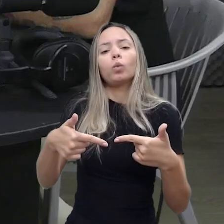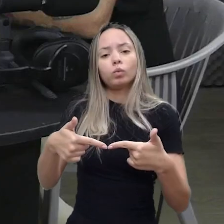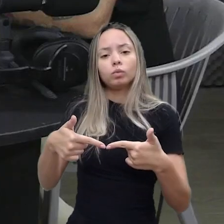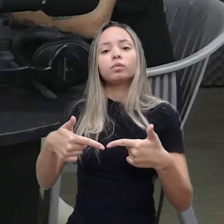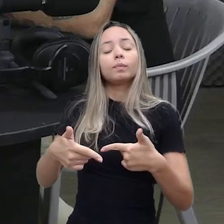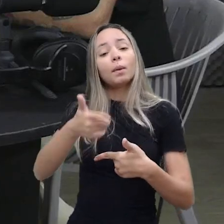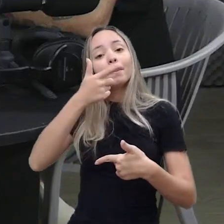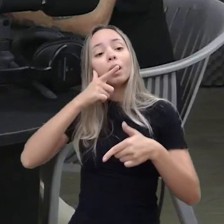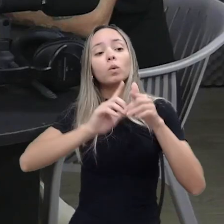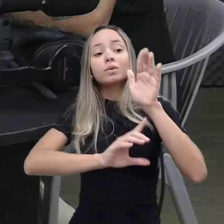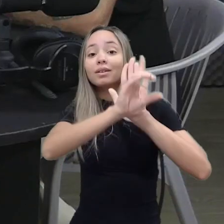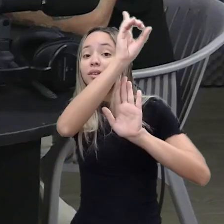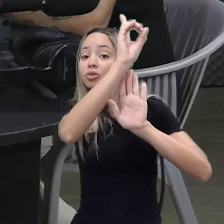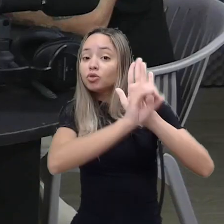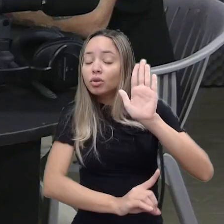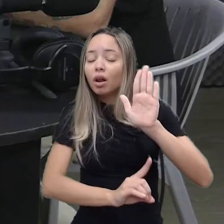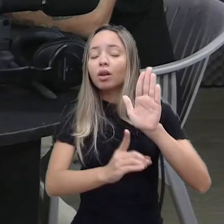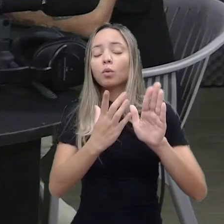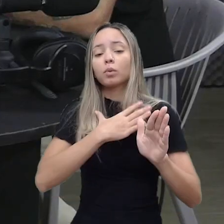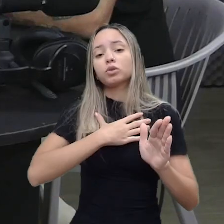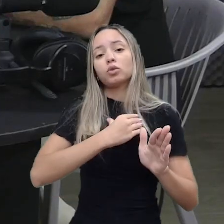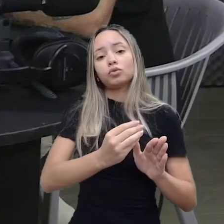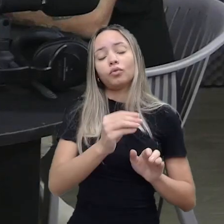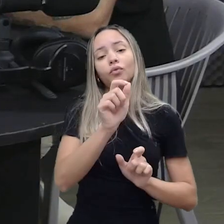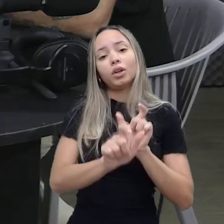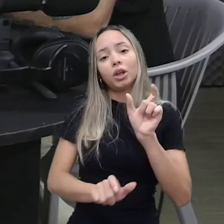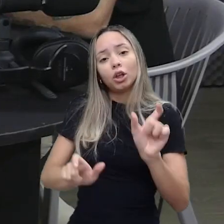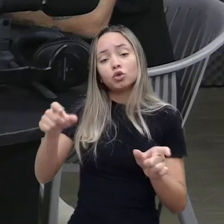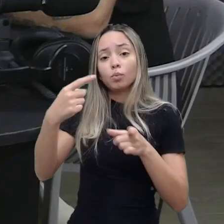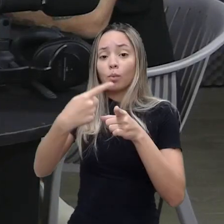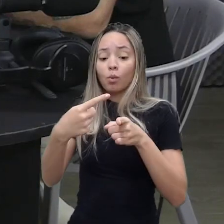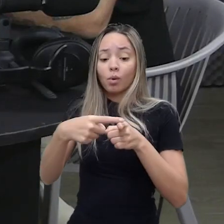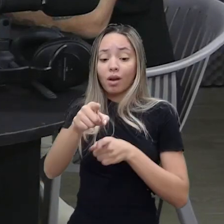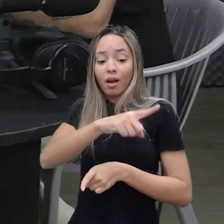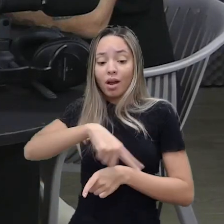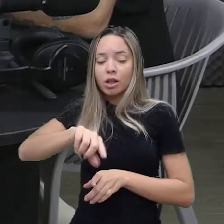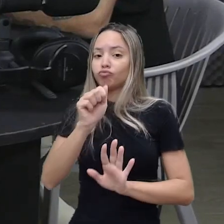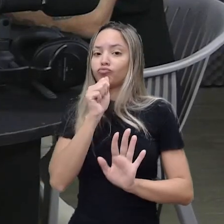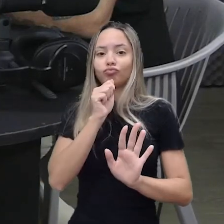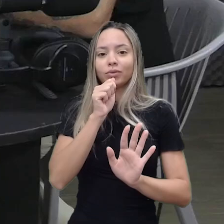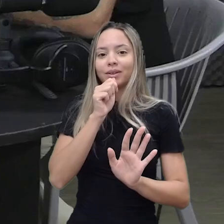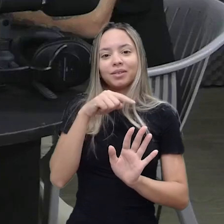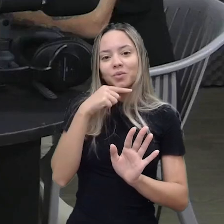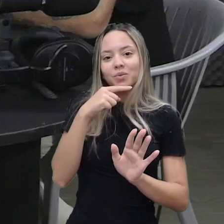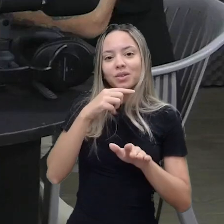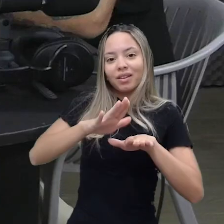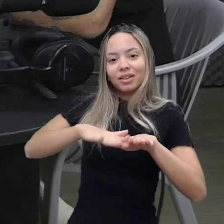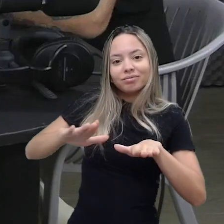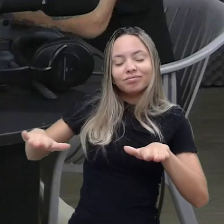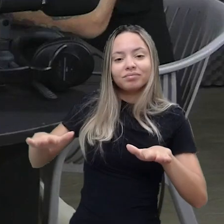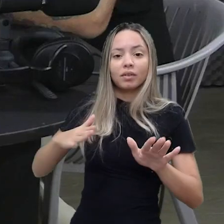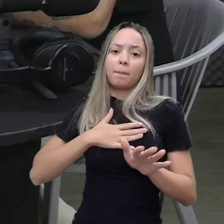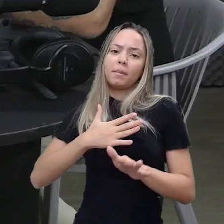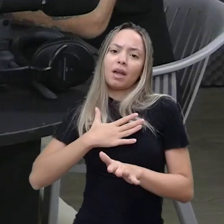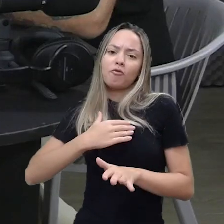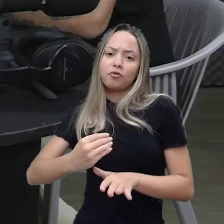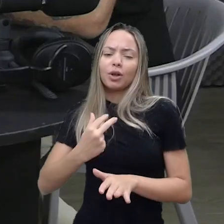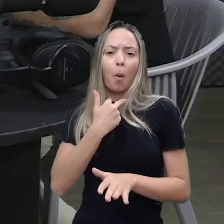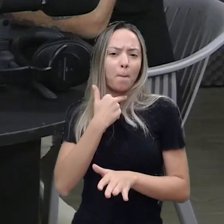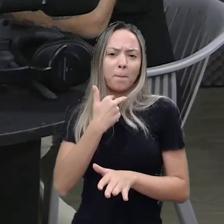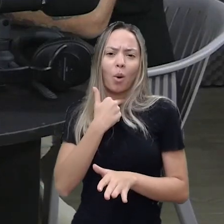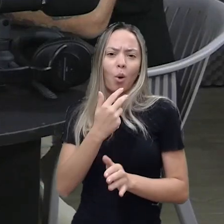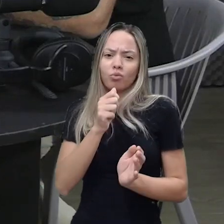justamente de direitos para os seus filhos, porque eles ainda não podem se autorrepresentar, que é o meu caso. Né? A minha filha ela não pode